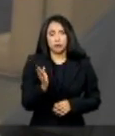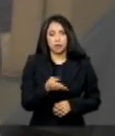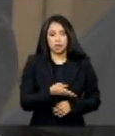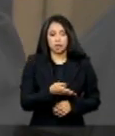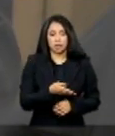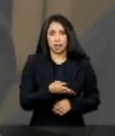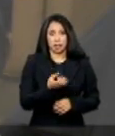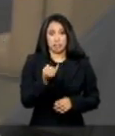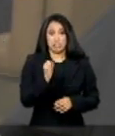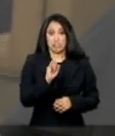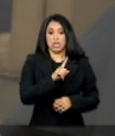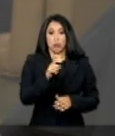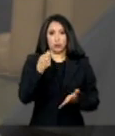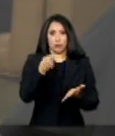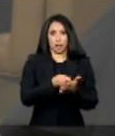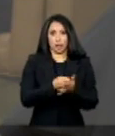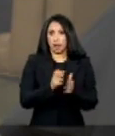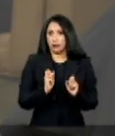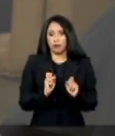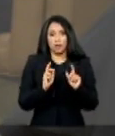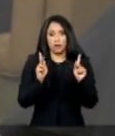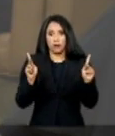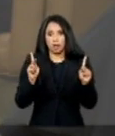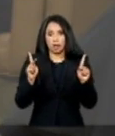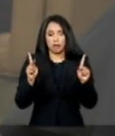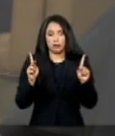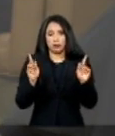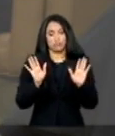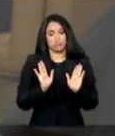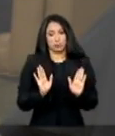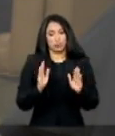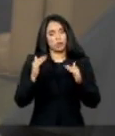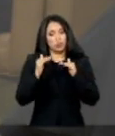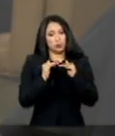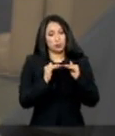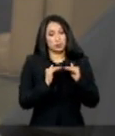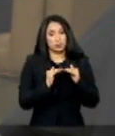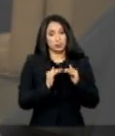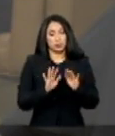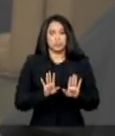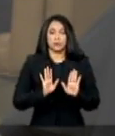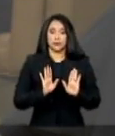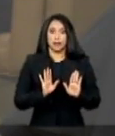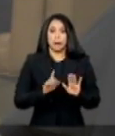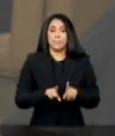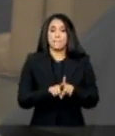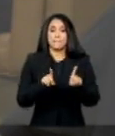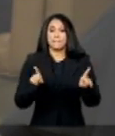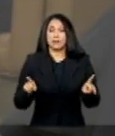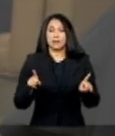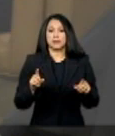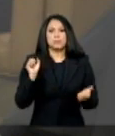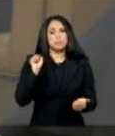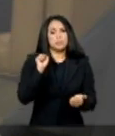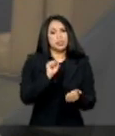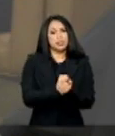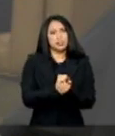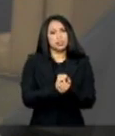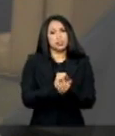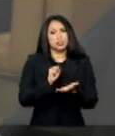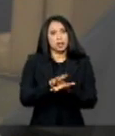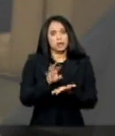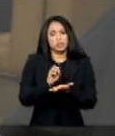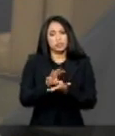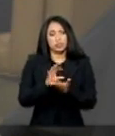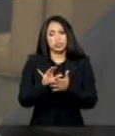pacífico ela só isso pois bem uma vez promovido o corte de fornecimento aquele ônus